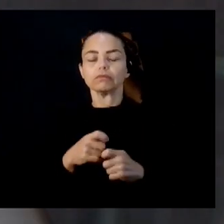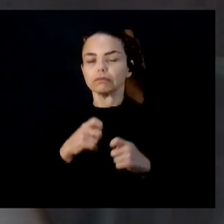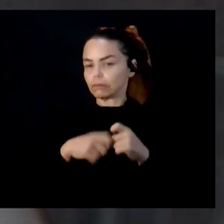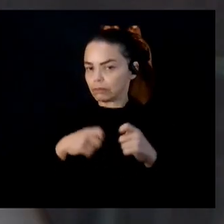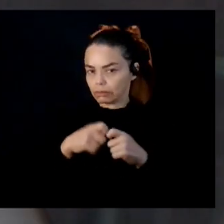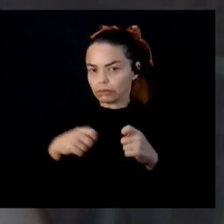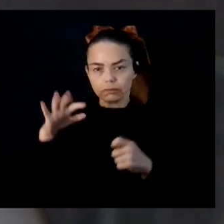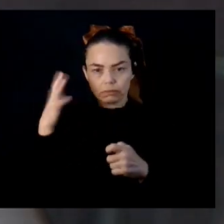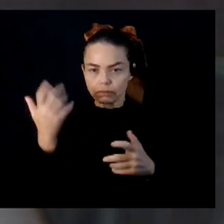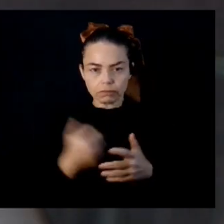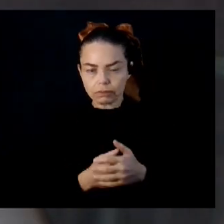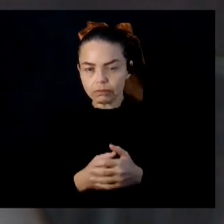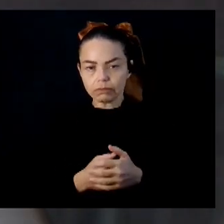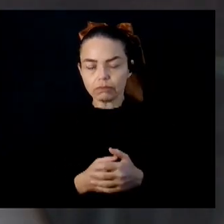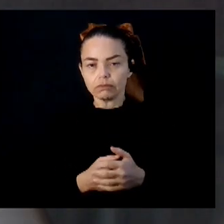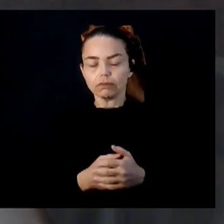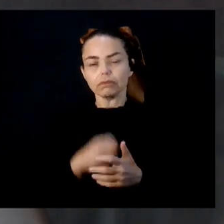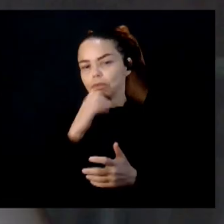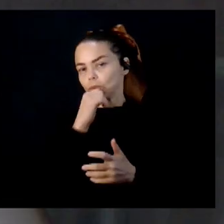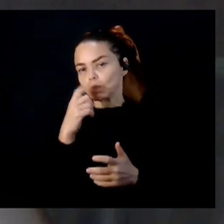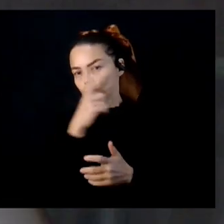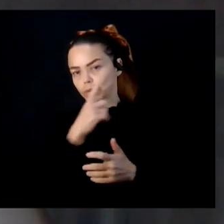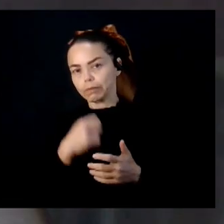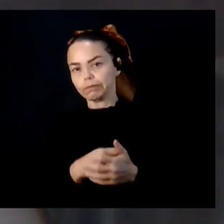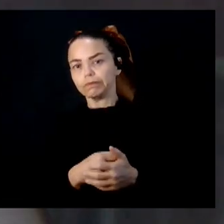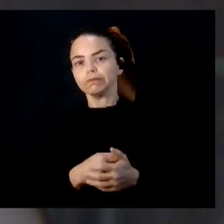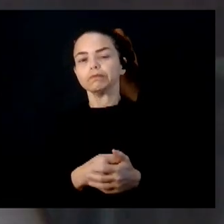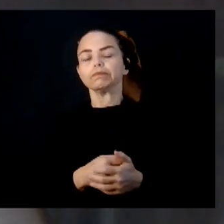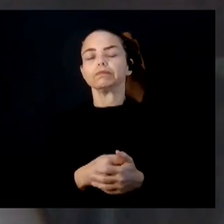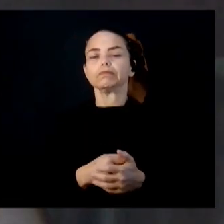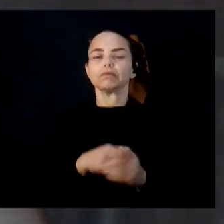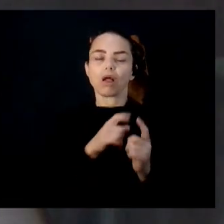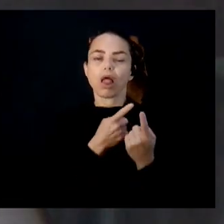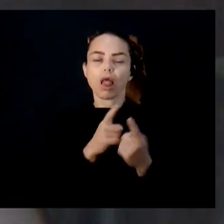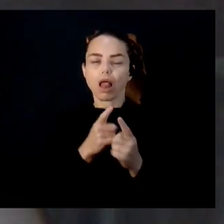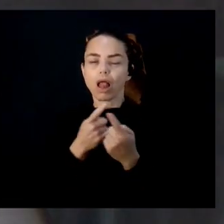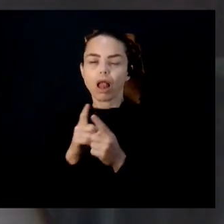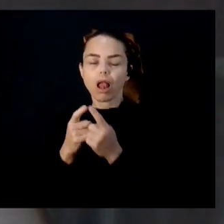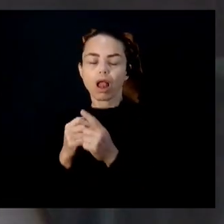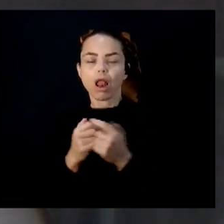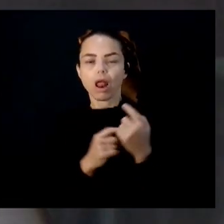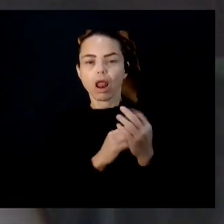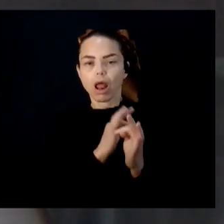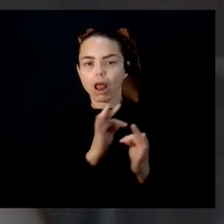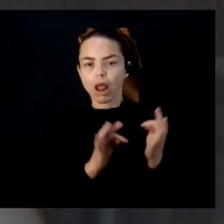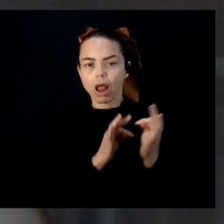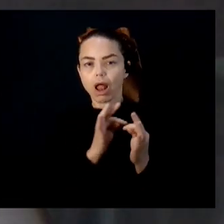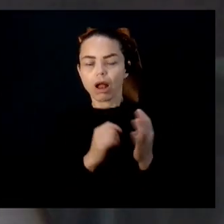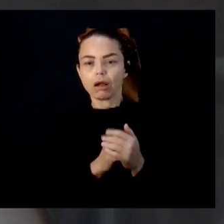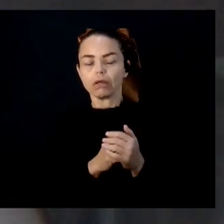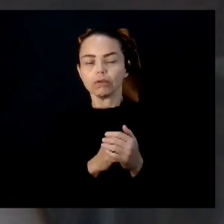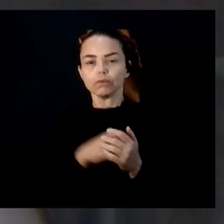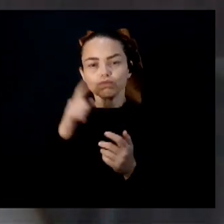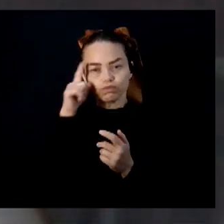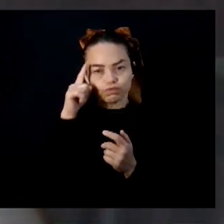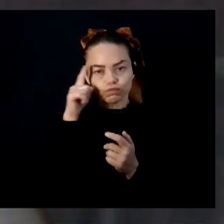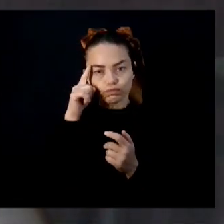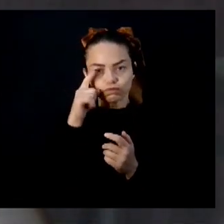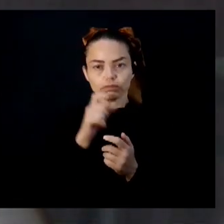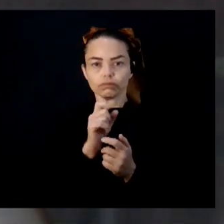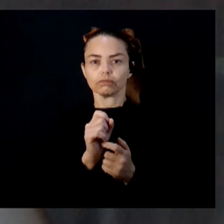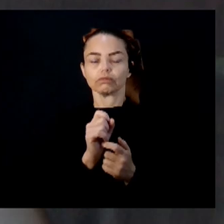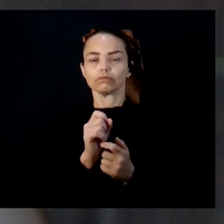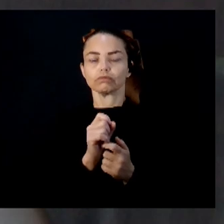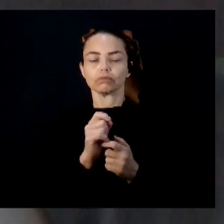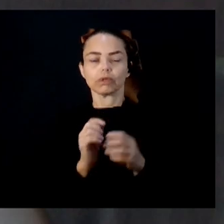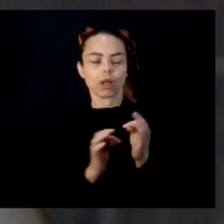Pode ser que vai acontecer no final de semana. Então, assim, essa provocação de erotismo no cotidiano e o que é erótico, que